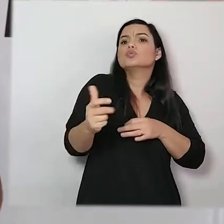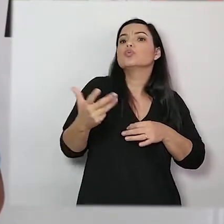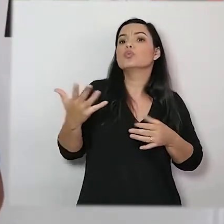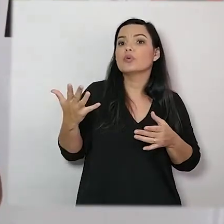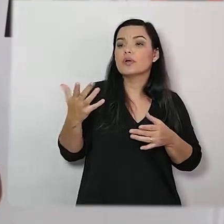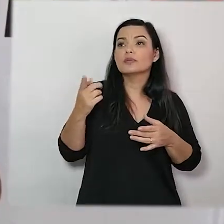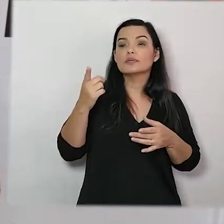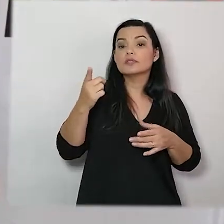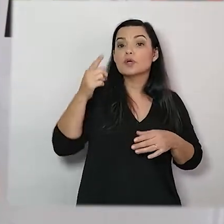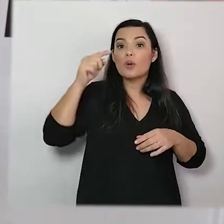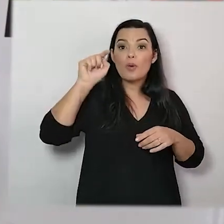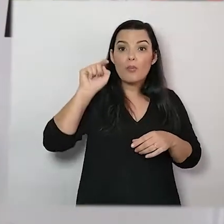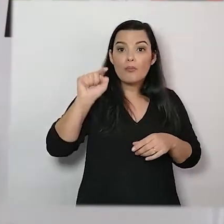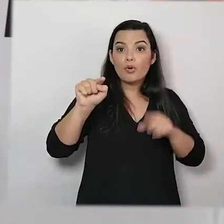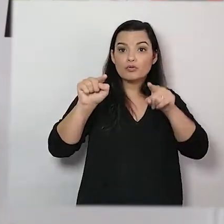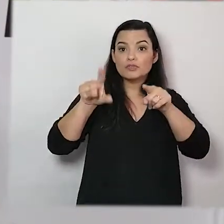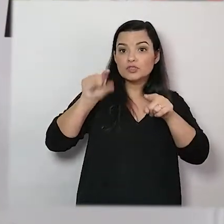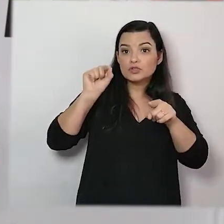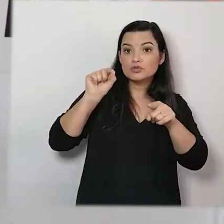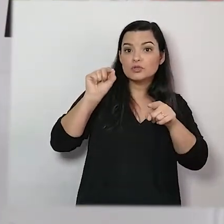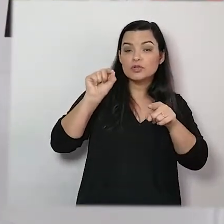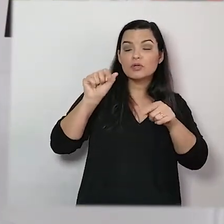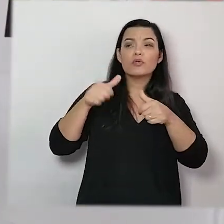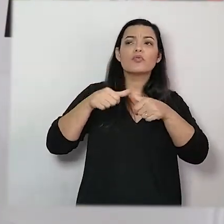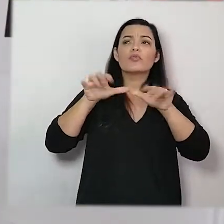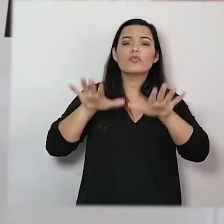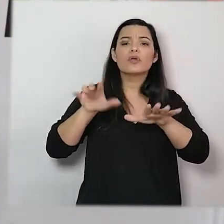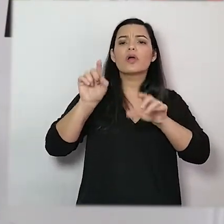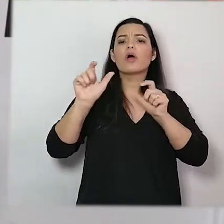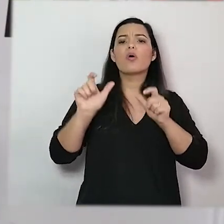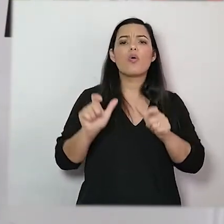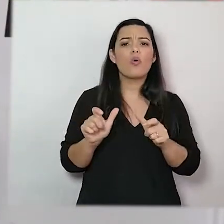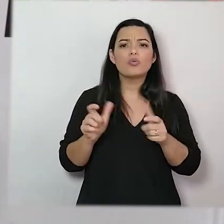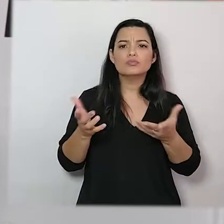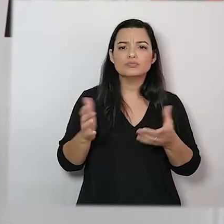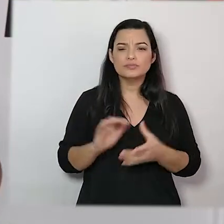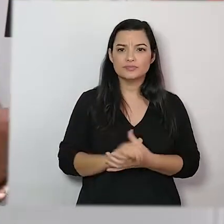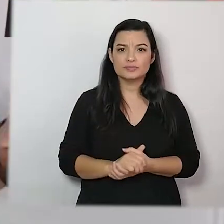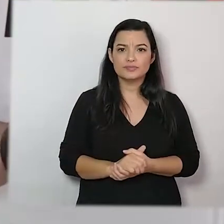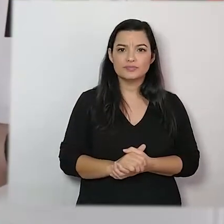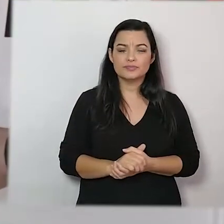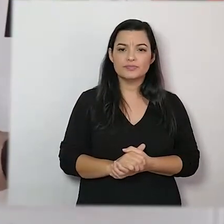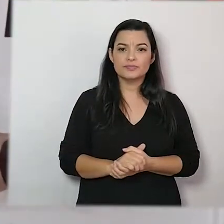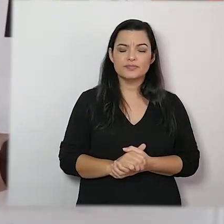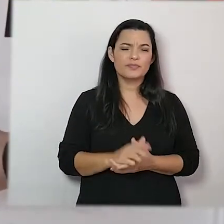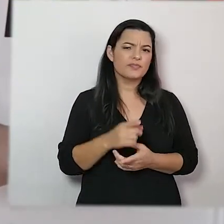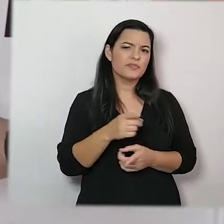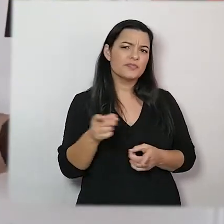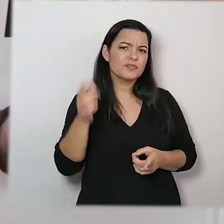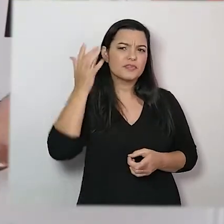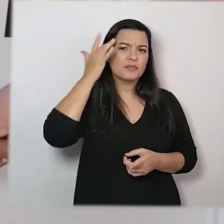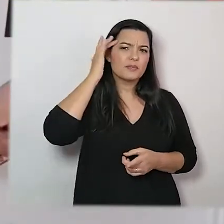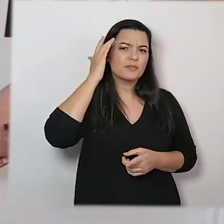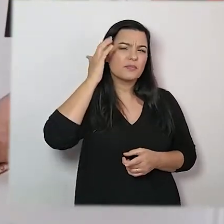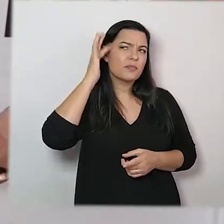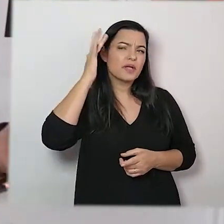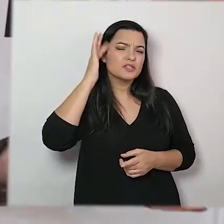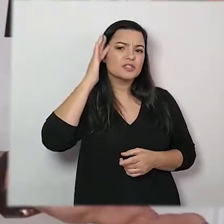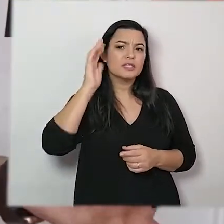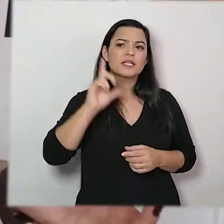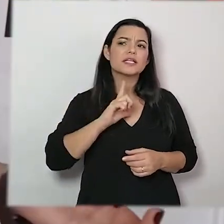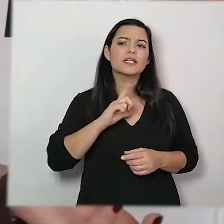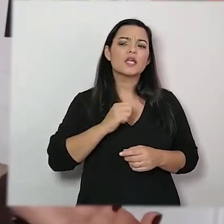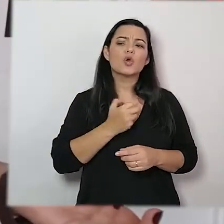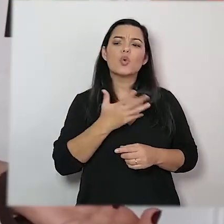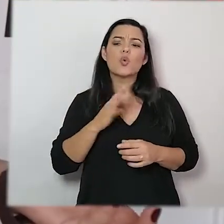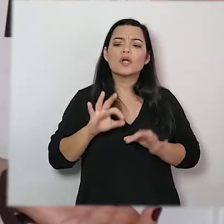esse ponto de referência fica. Então você acha que tem quantos centímetros,